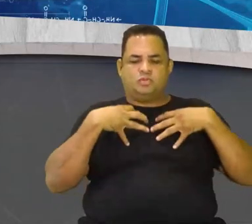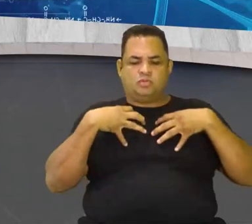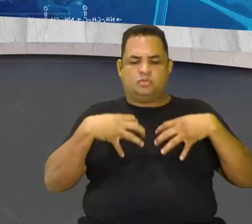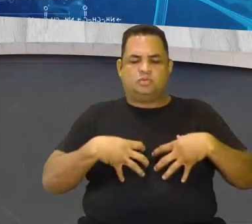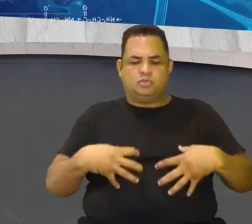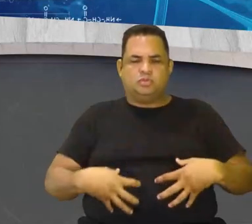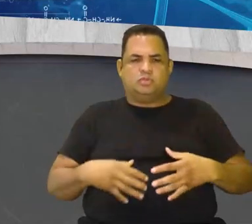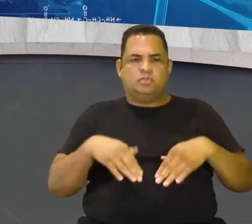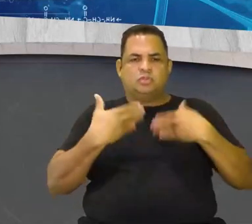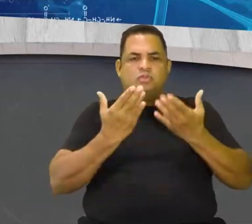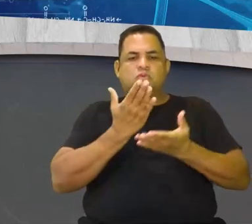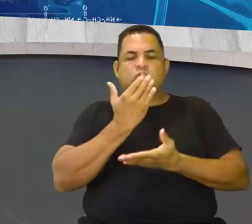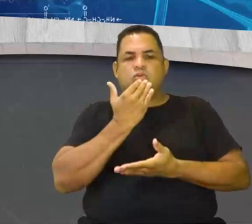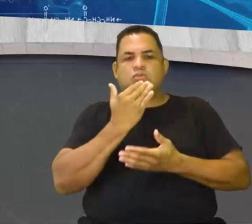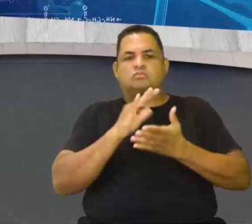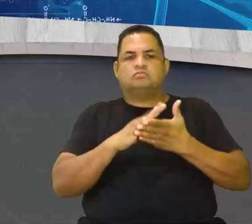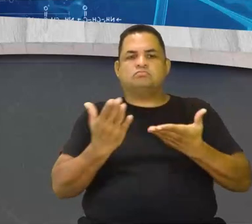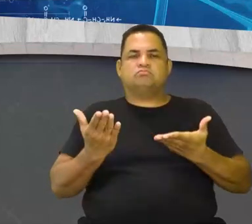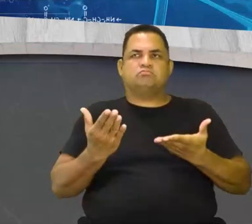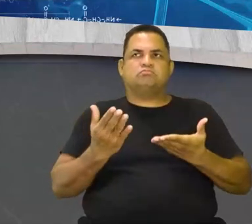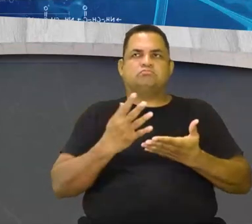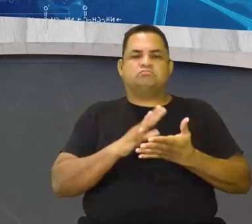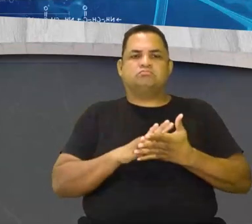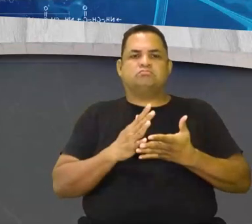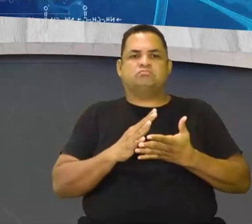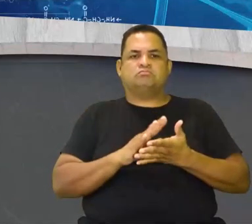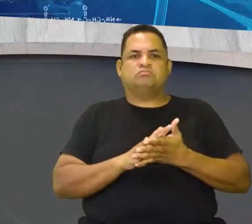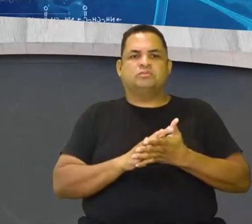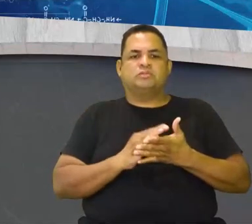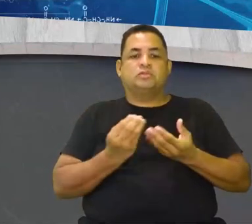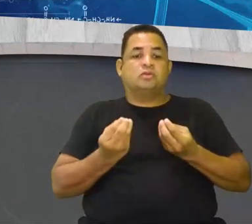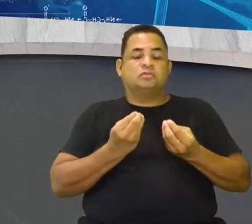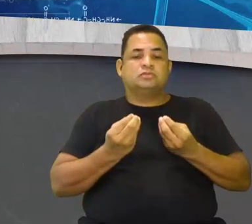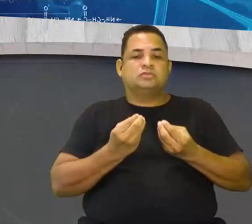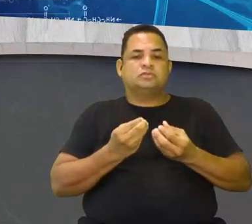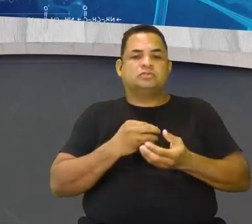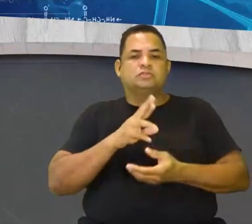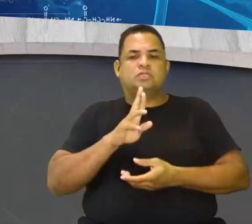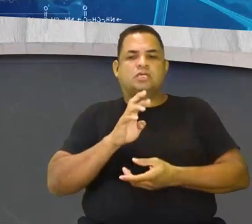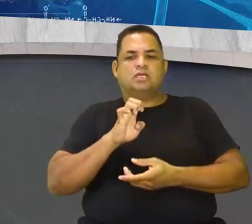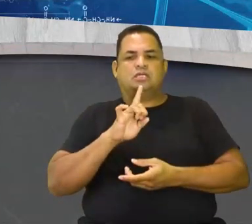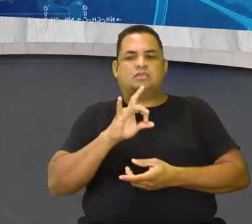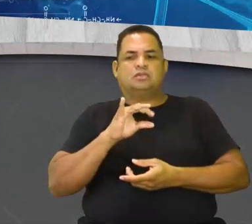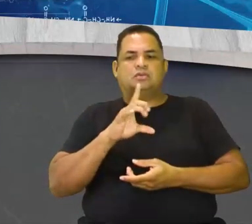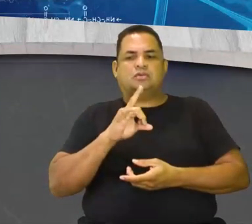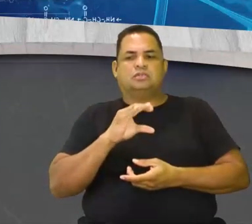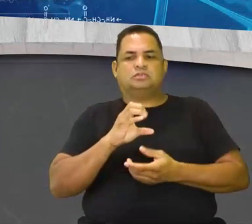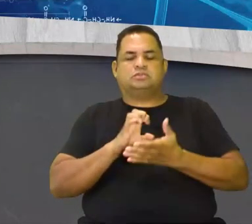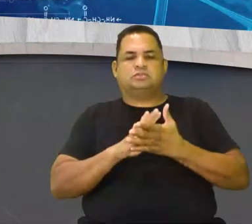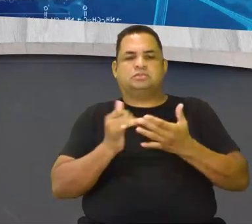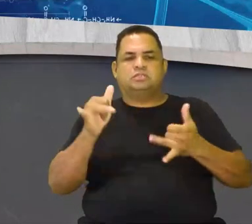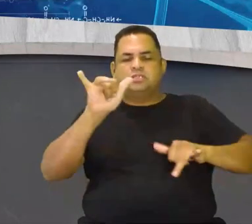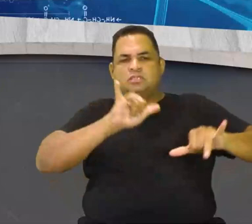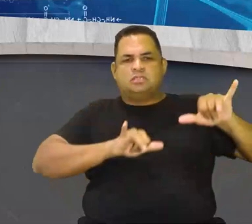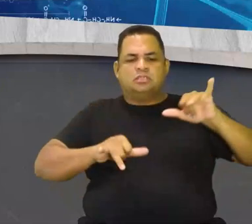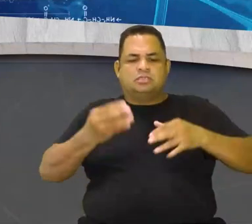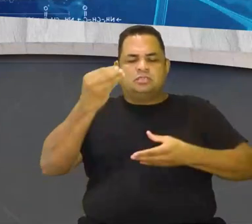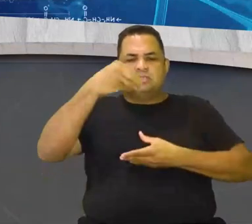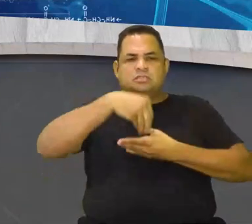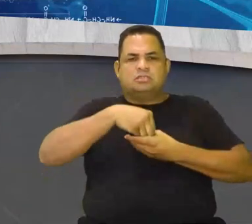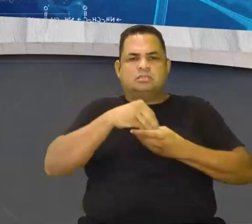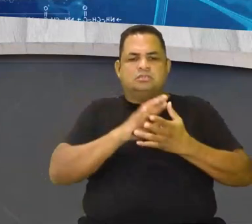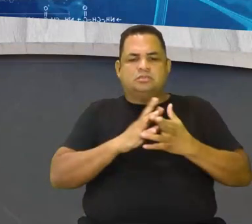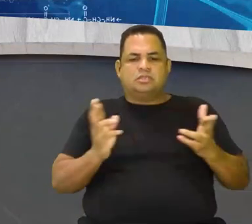ingerimos os alimentos. Então, é como se nós fôssemos reatores químicos. Exatamente. Onde dentro de nós as